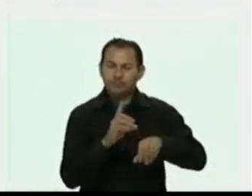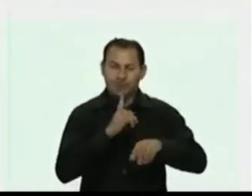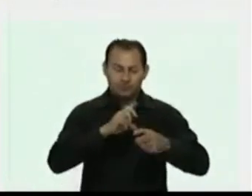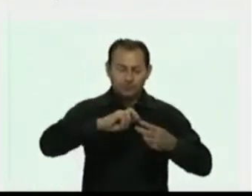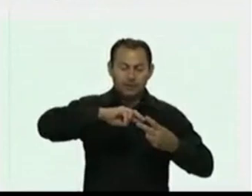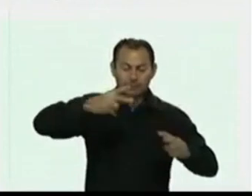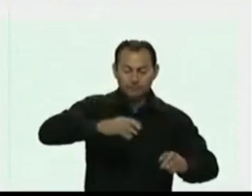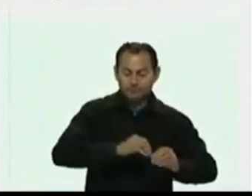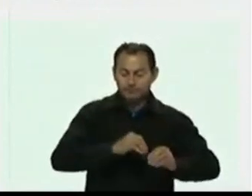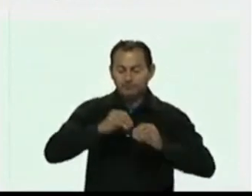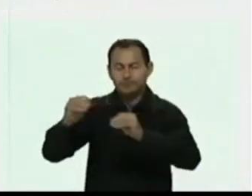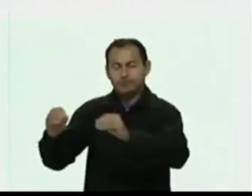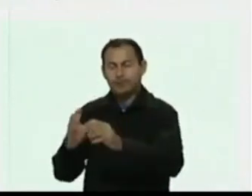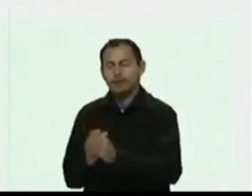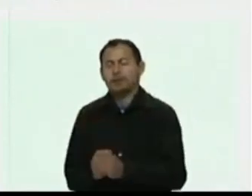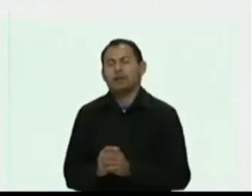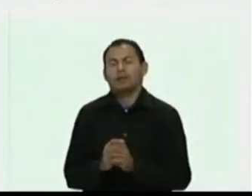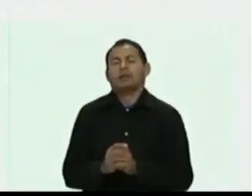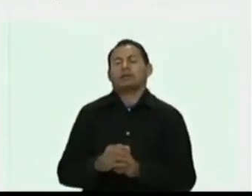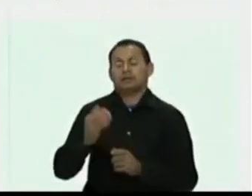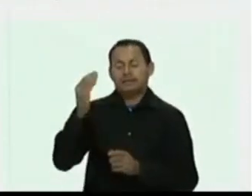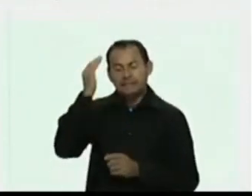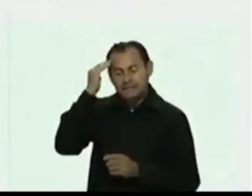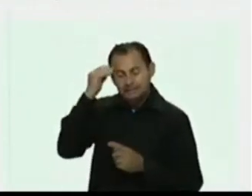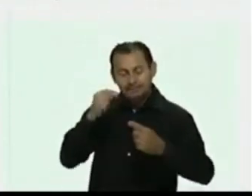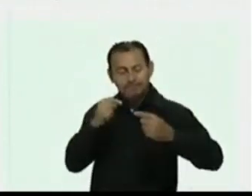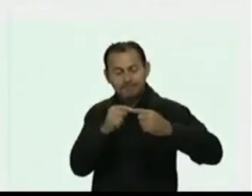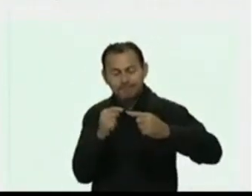que é quem faz a tradução do código genético de